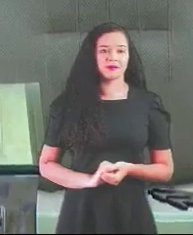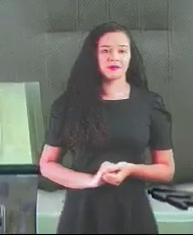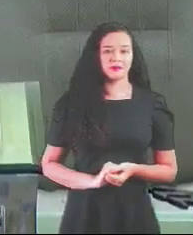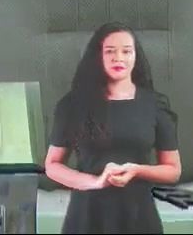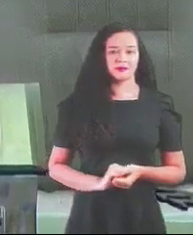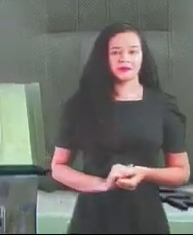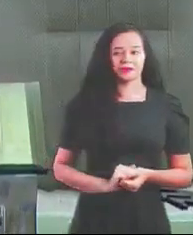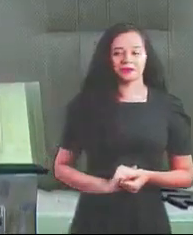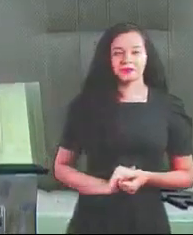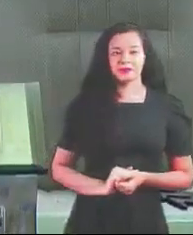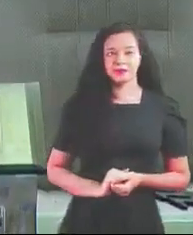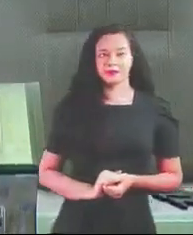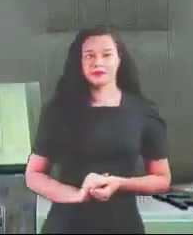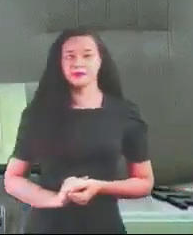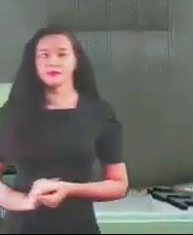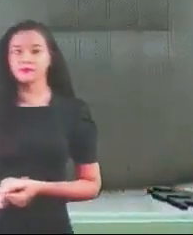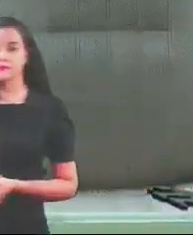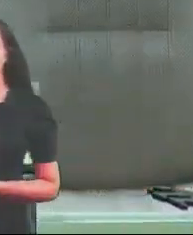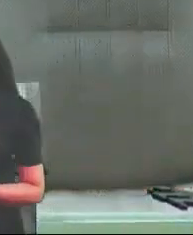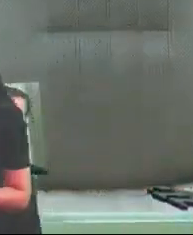Todos acharam?